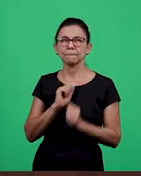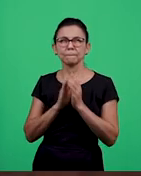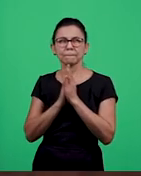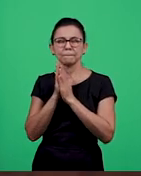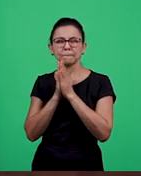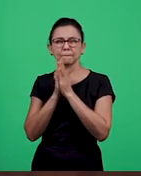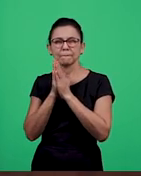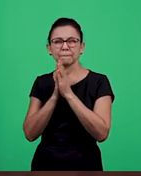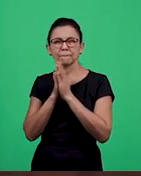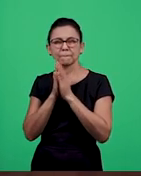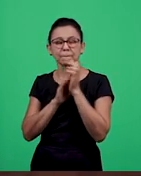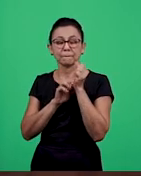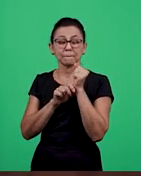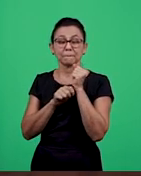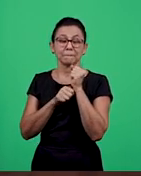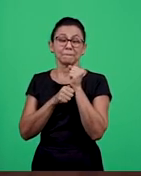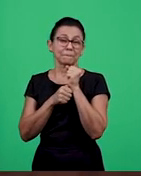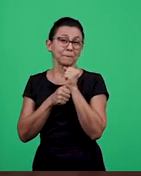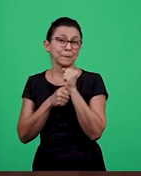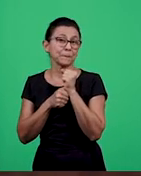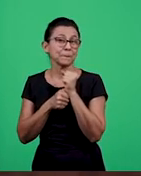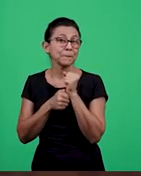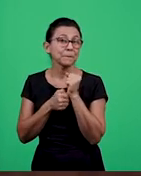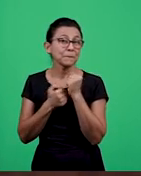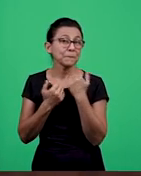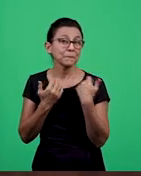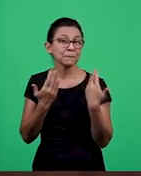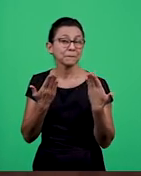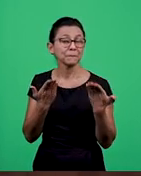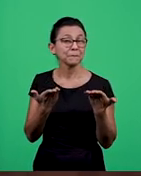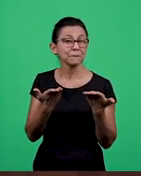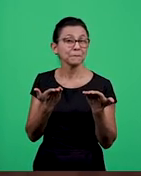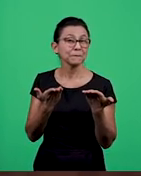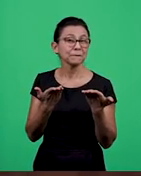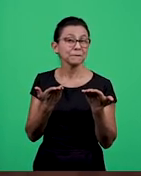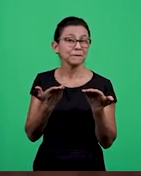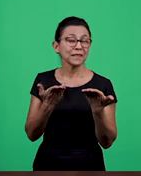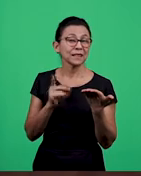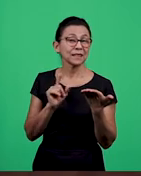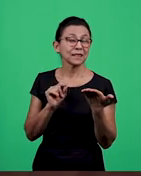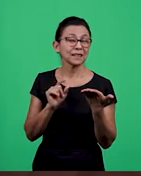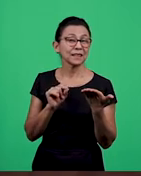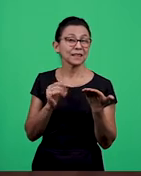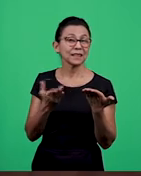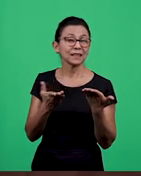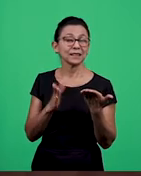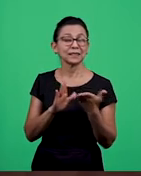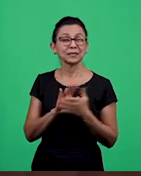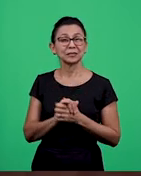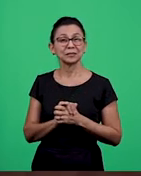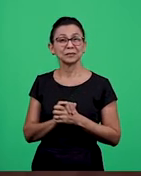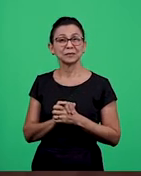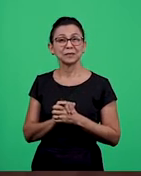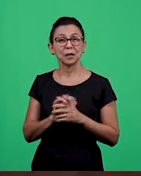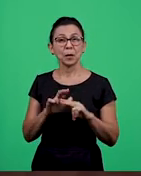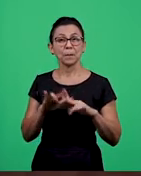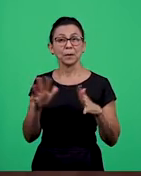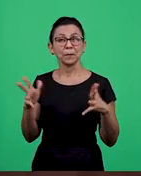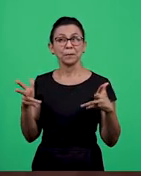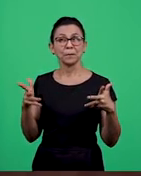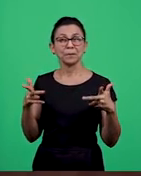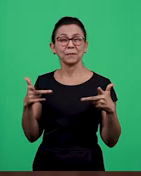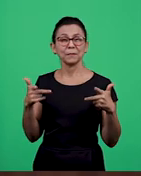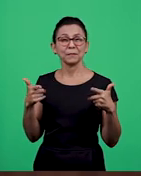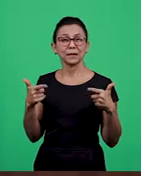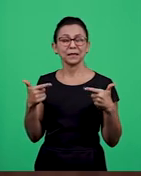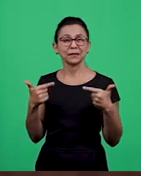arma secreta que nós conhecemos, aquela arma espiritual maravilhosa